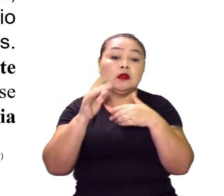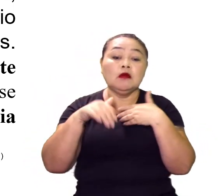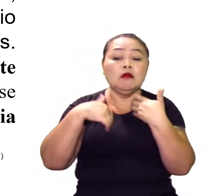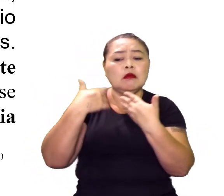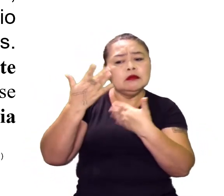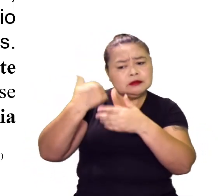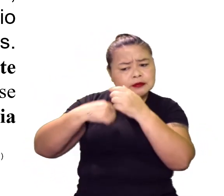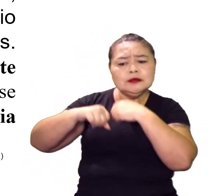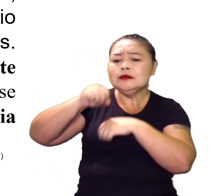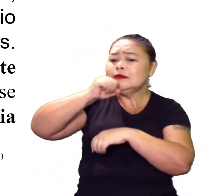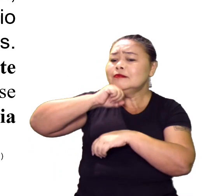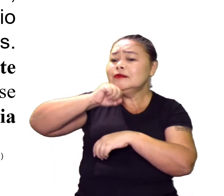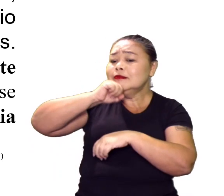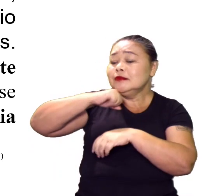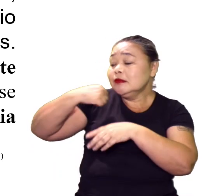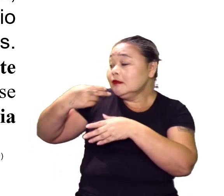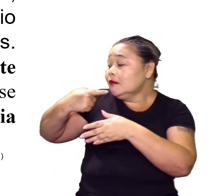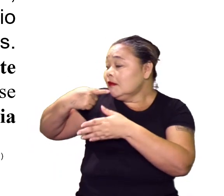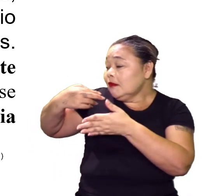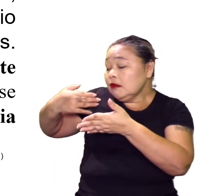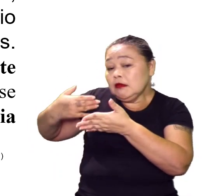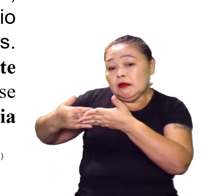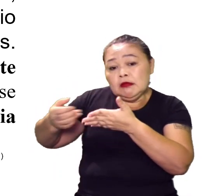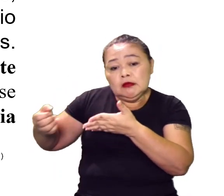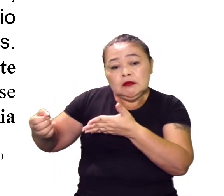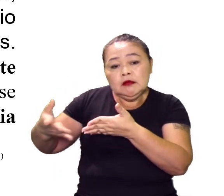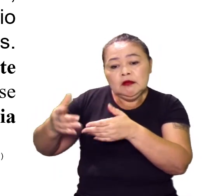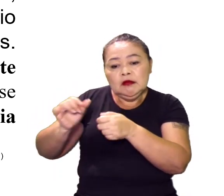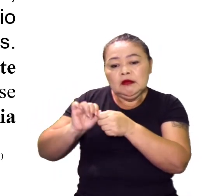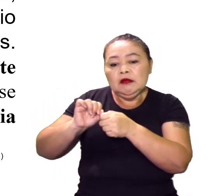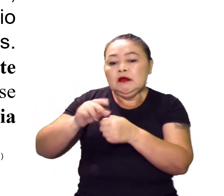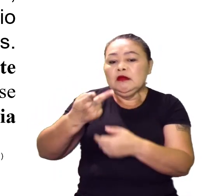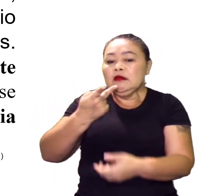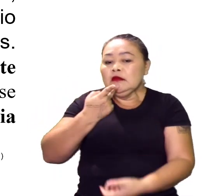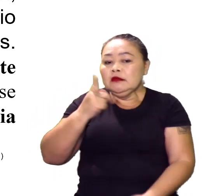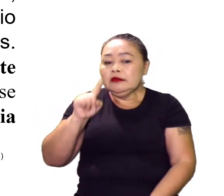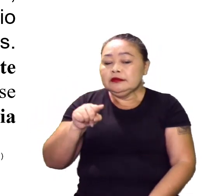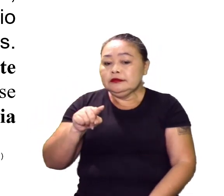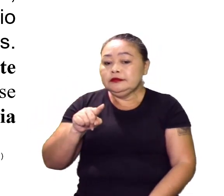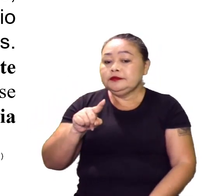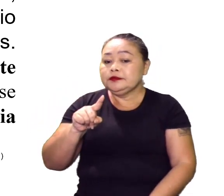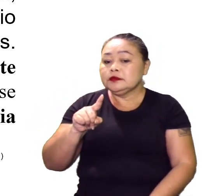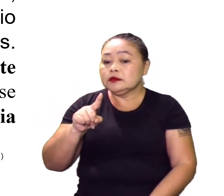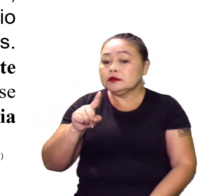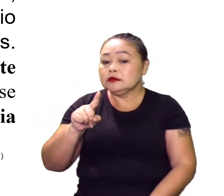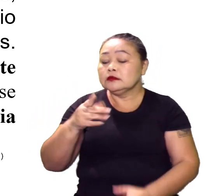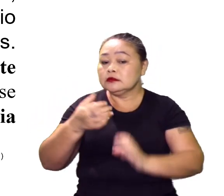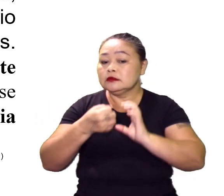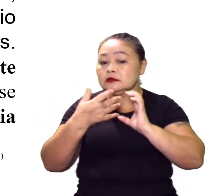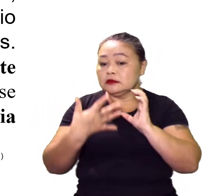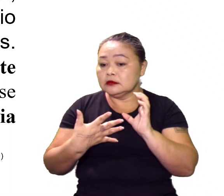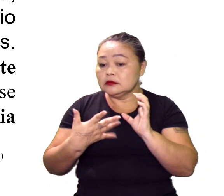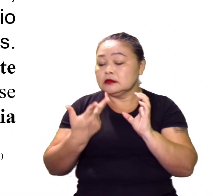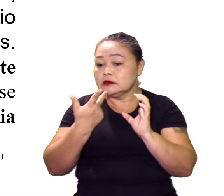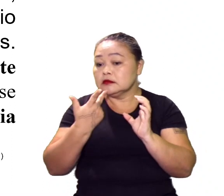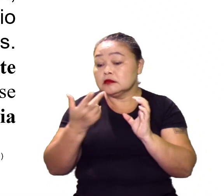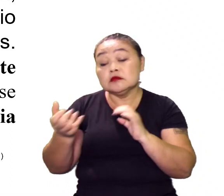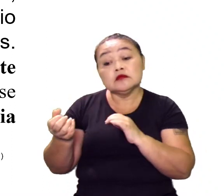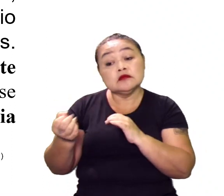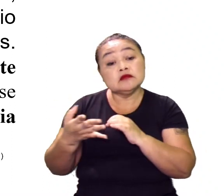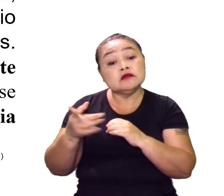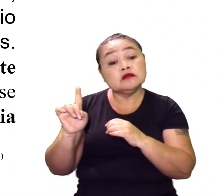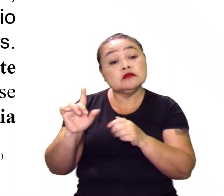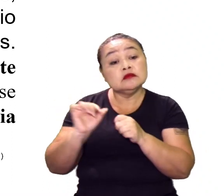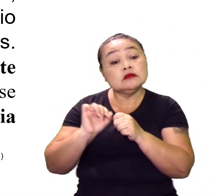mais antiga e mais recente saiu uma nova. Essa mais antiga a gente vai falar, vai dar a característica e também vamos falar da nova.